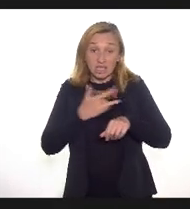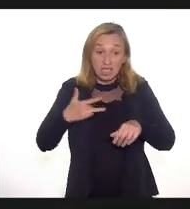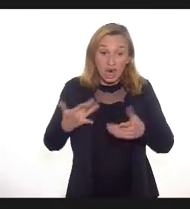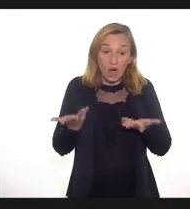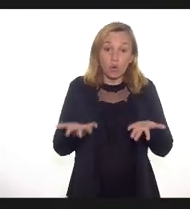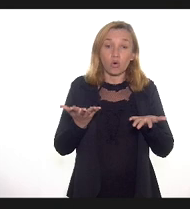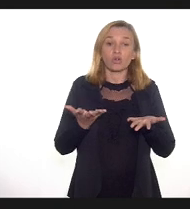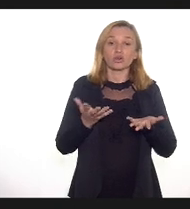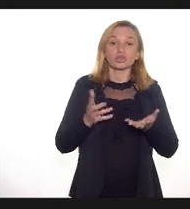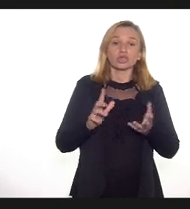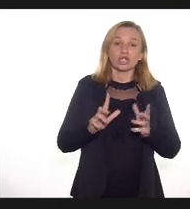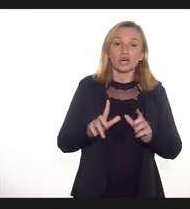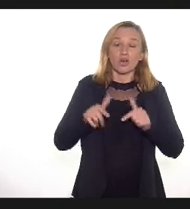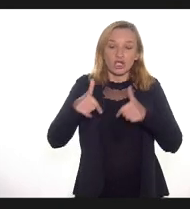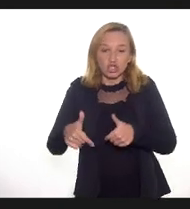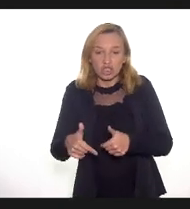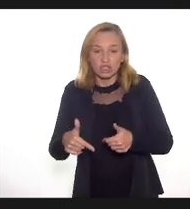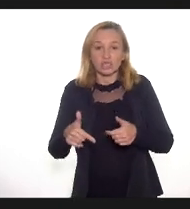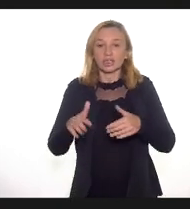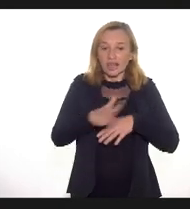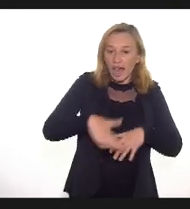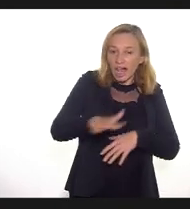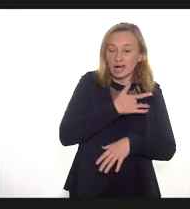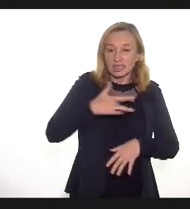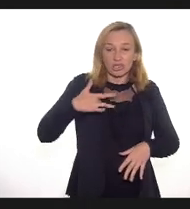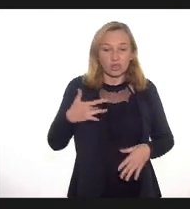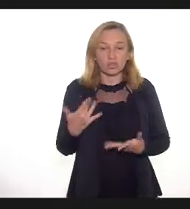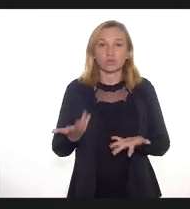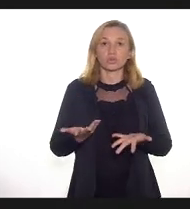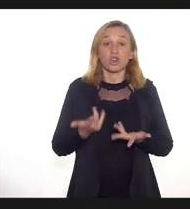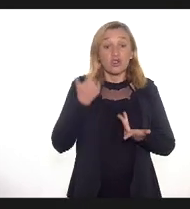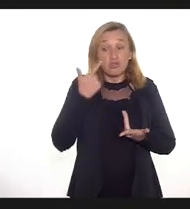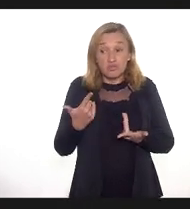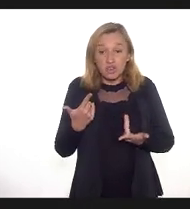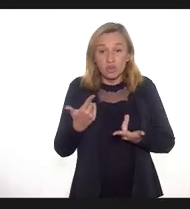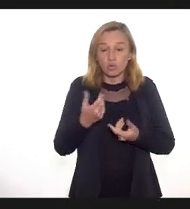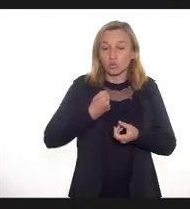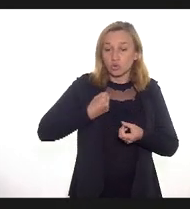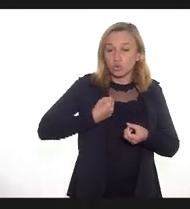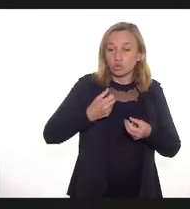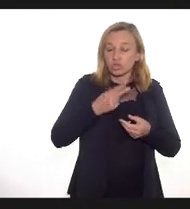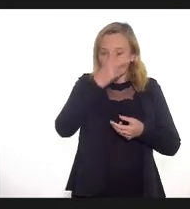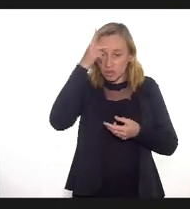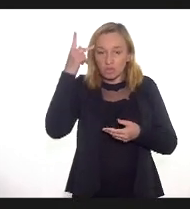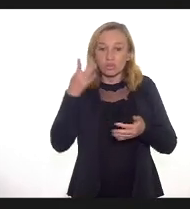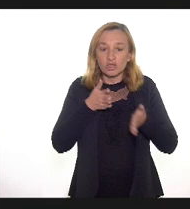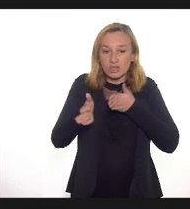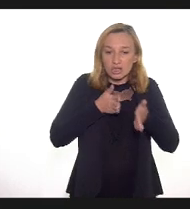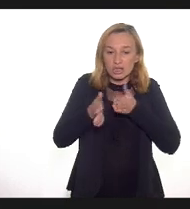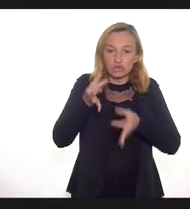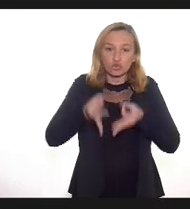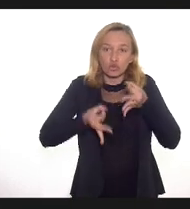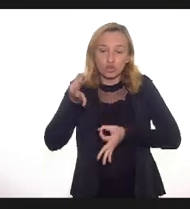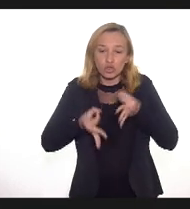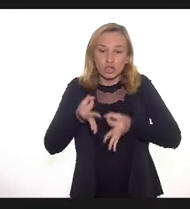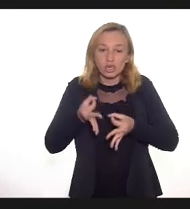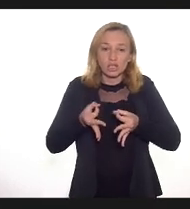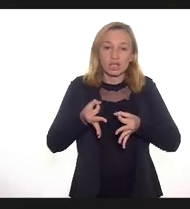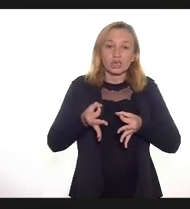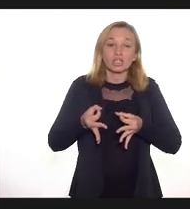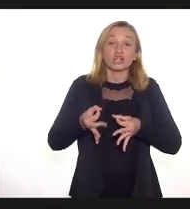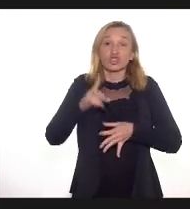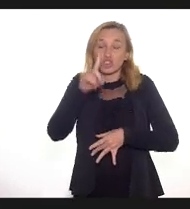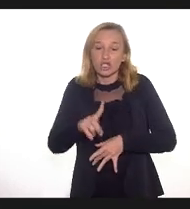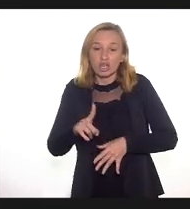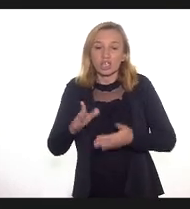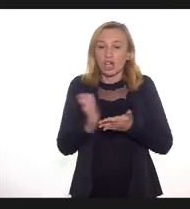município, atuei na área de saúde, eu não, vivi o dilema de pessoas que acessam ao judiciário para terem acesso a